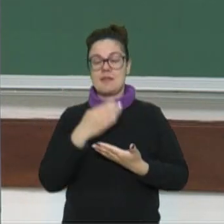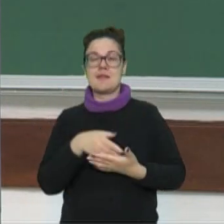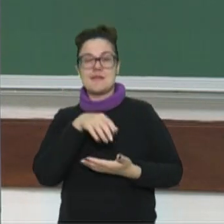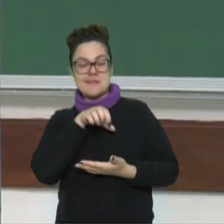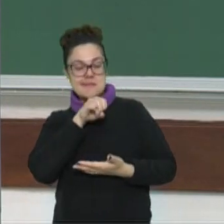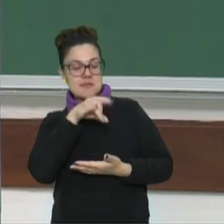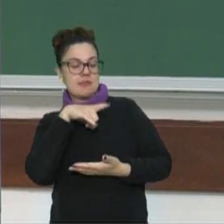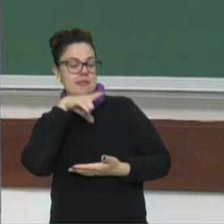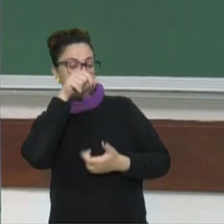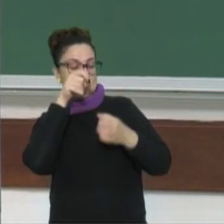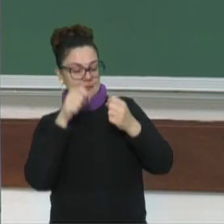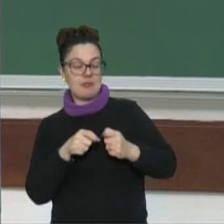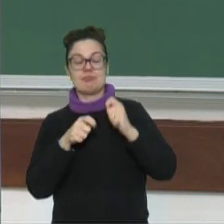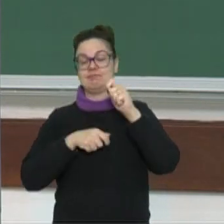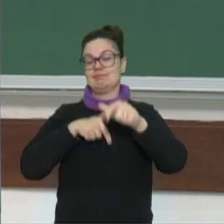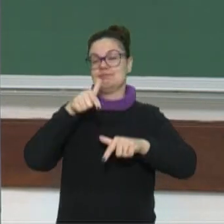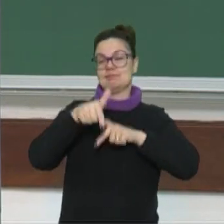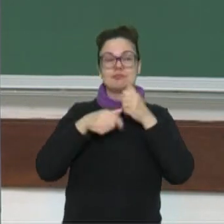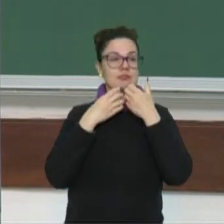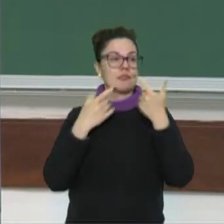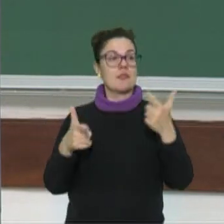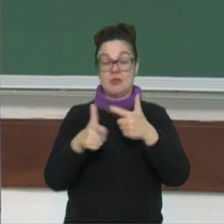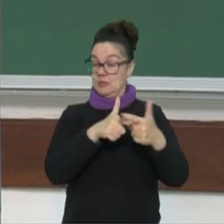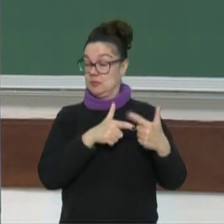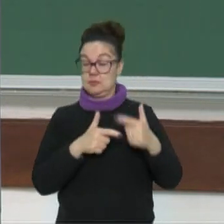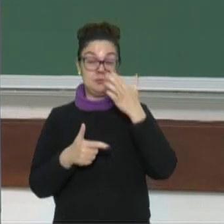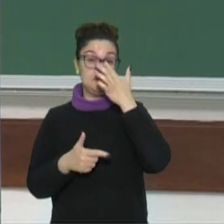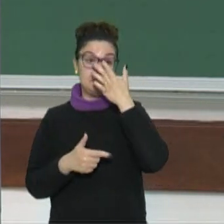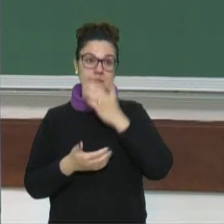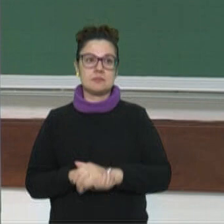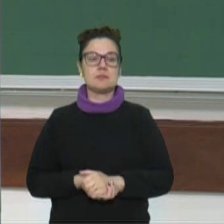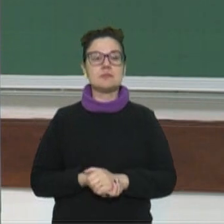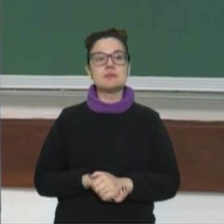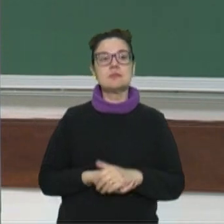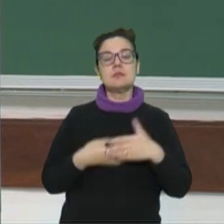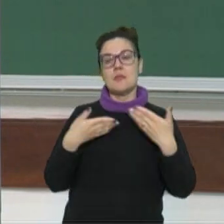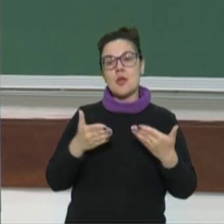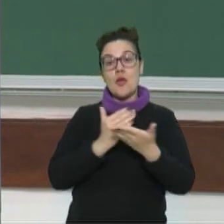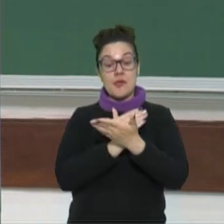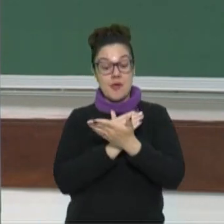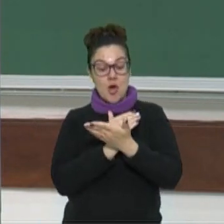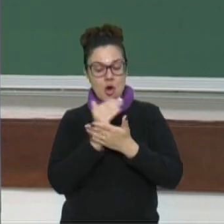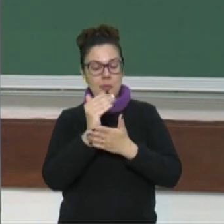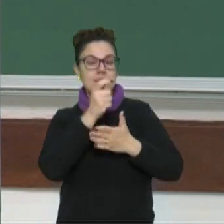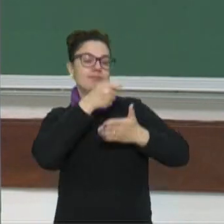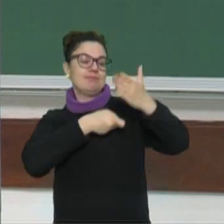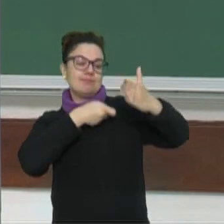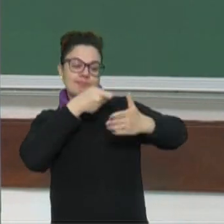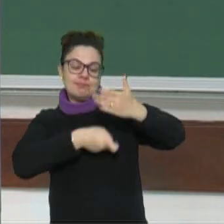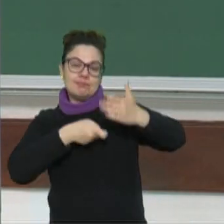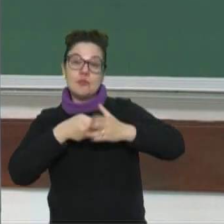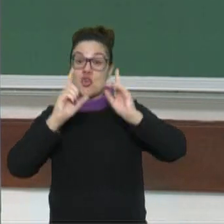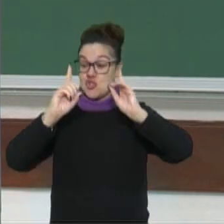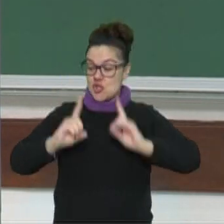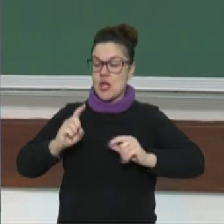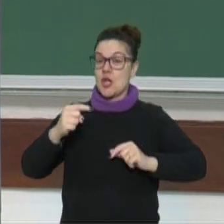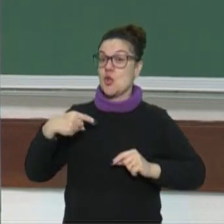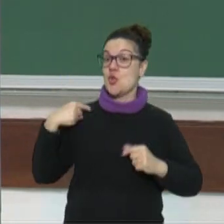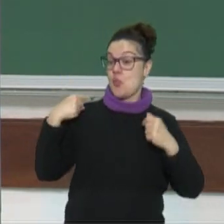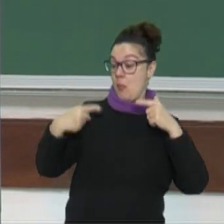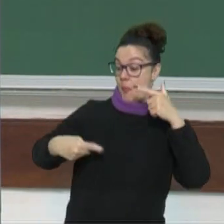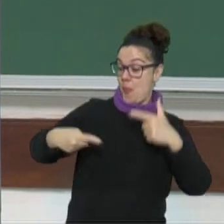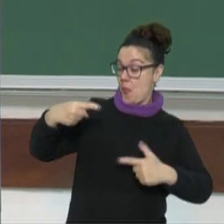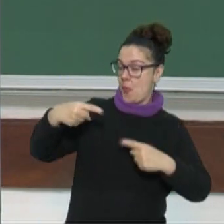tivessem isso, eles poderiam trabalhar mesmo, sem grandes problemas. Certo? Então eles vão passar a lutar por direitos políticos